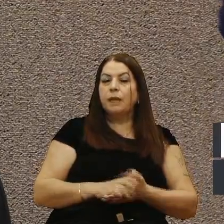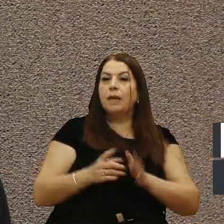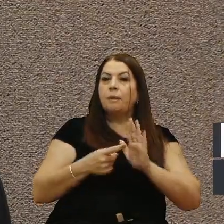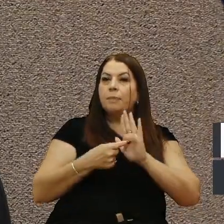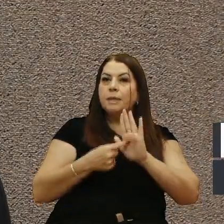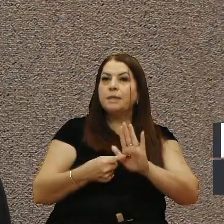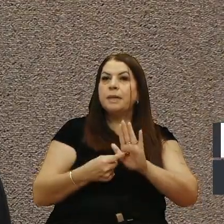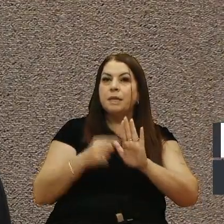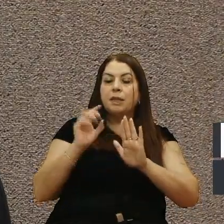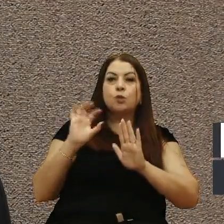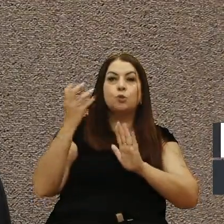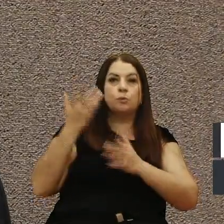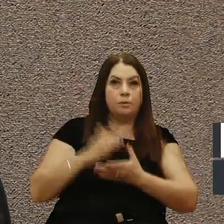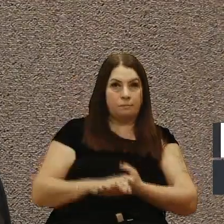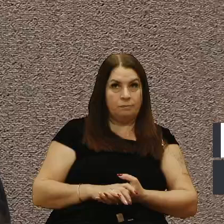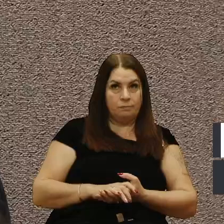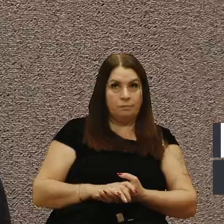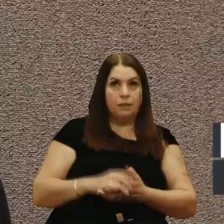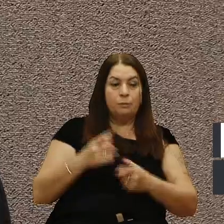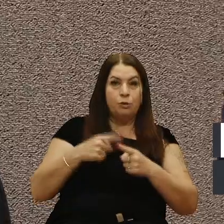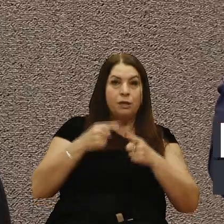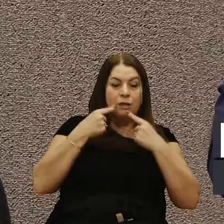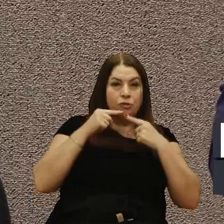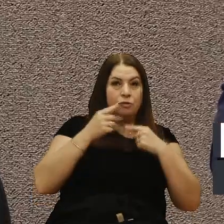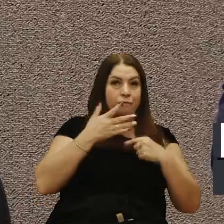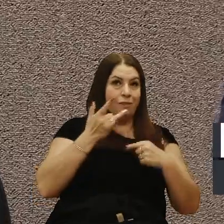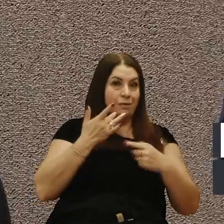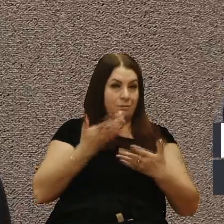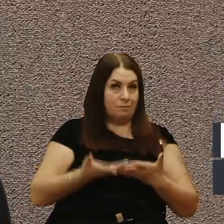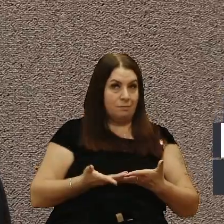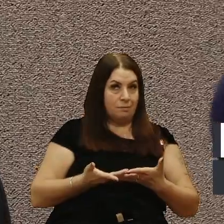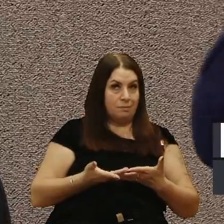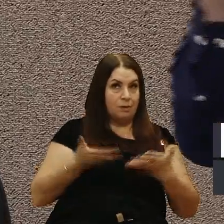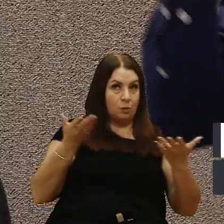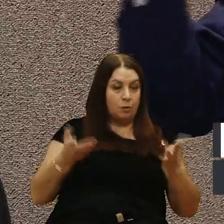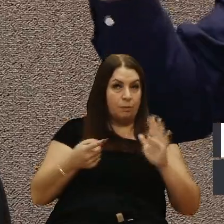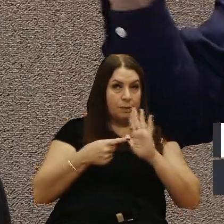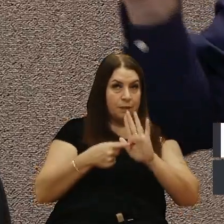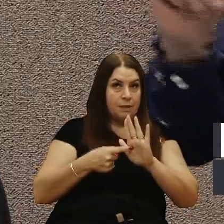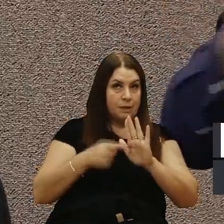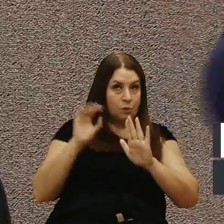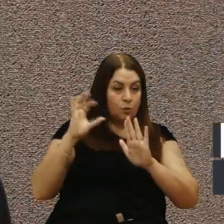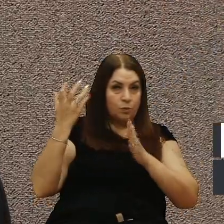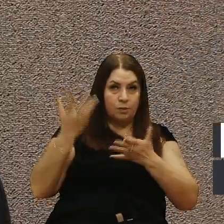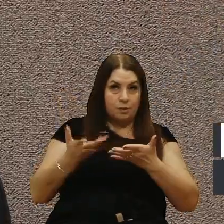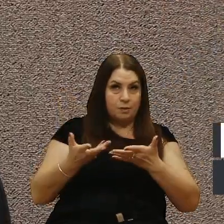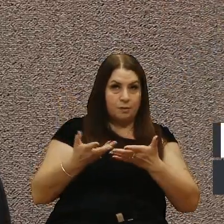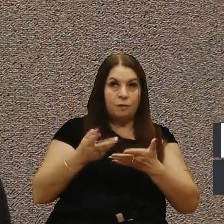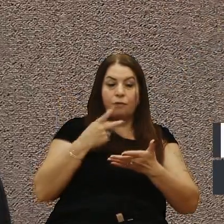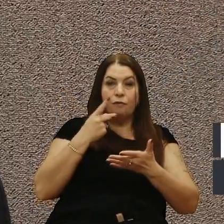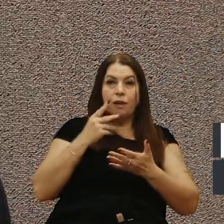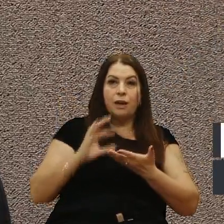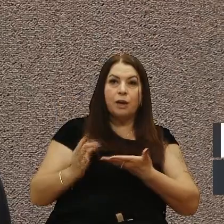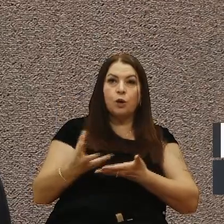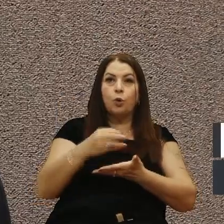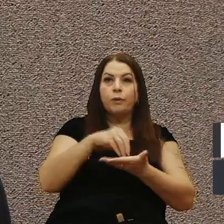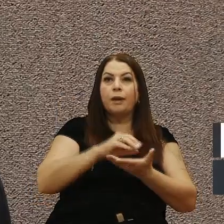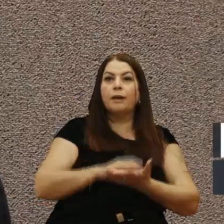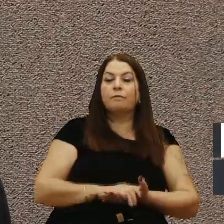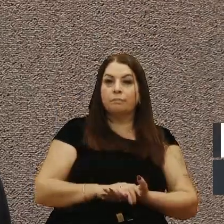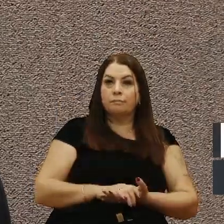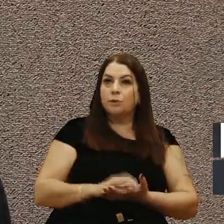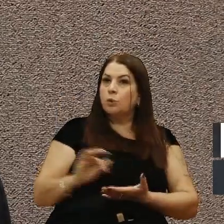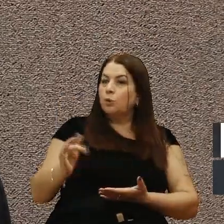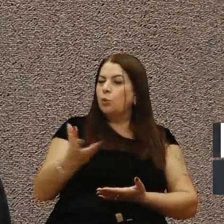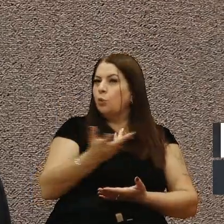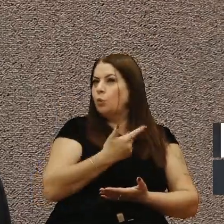Apresentar a solução, porque criticar é fácil. Agora, apresentar soluções, falam da Codeca.